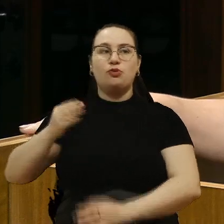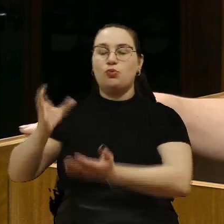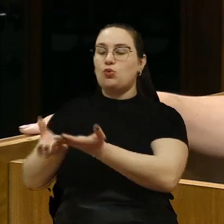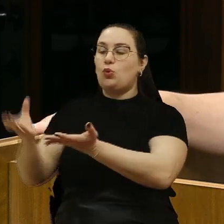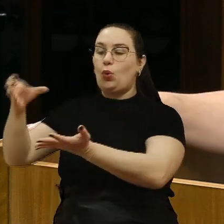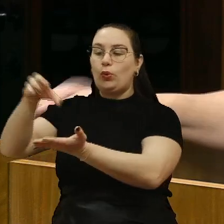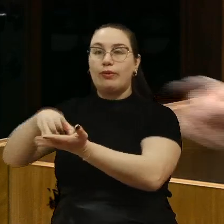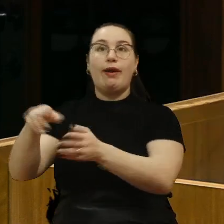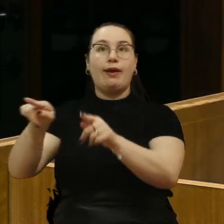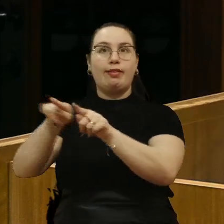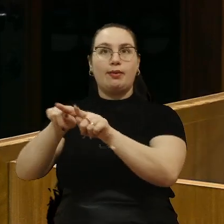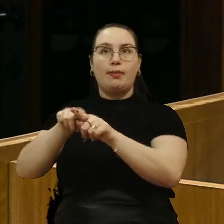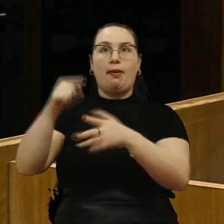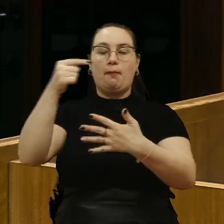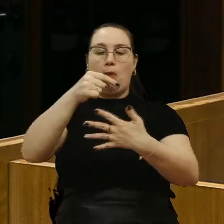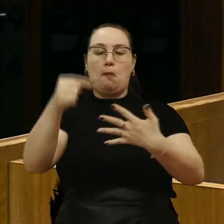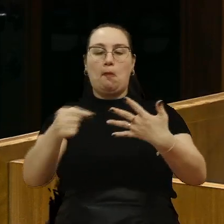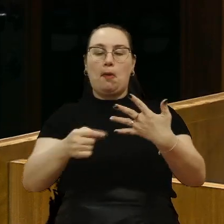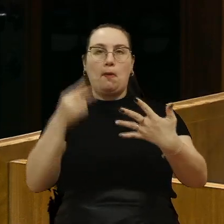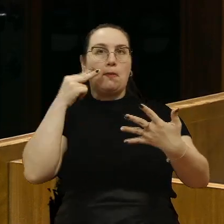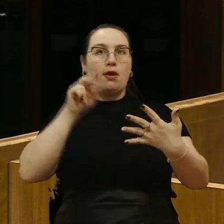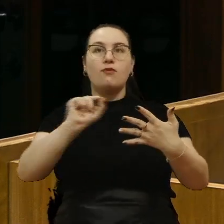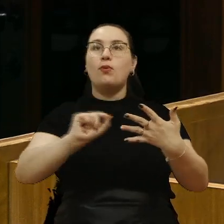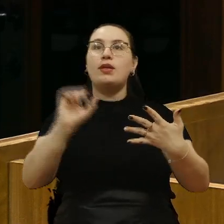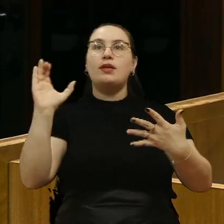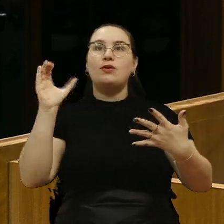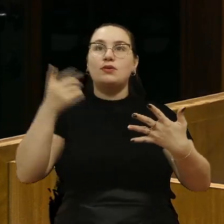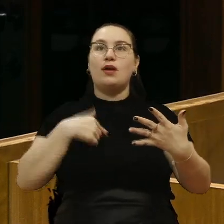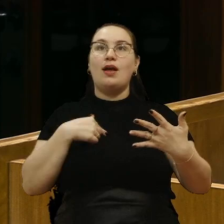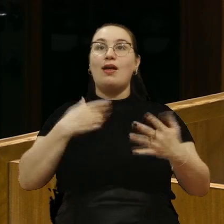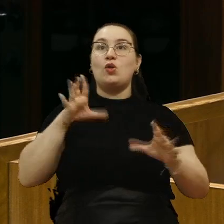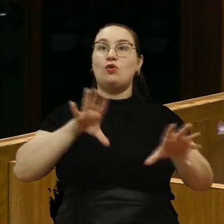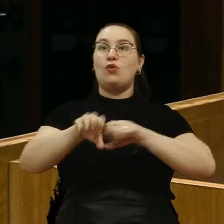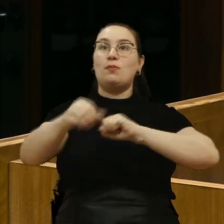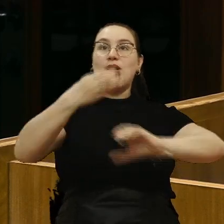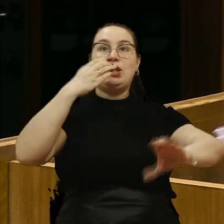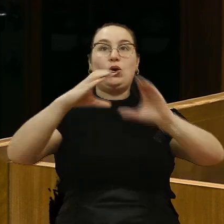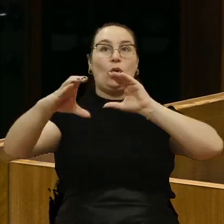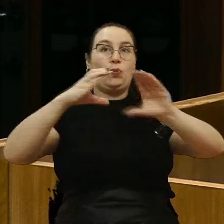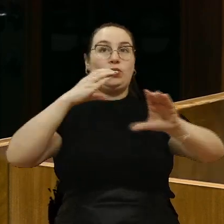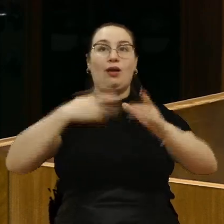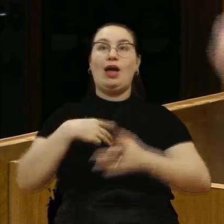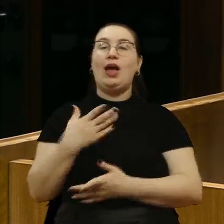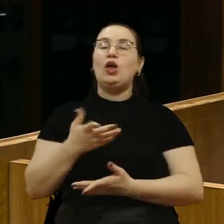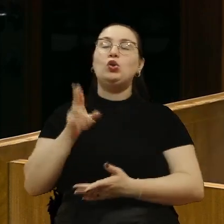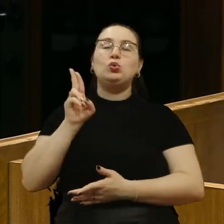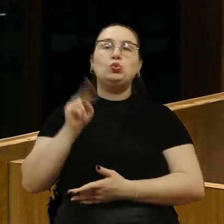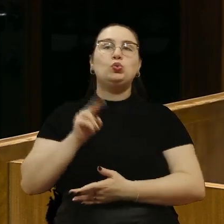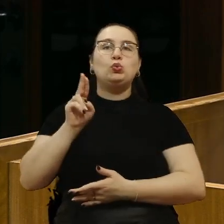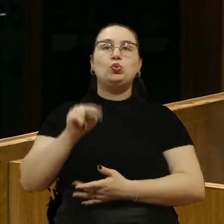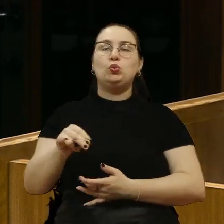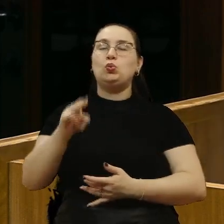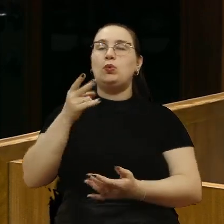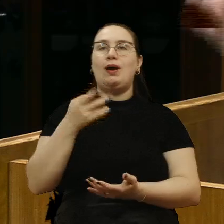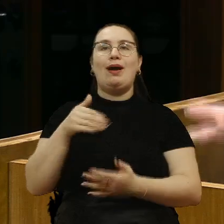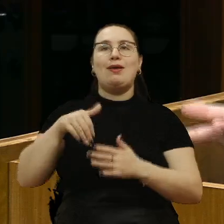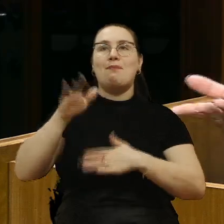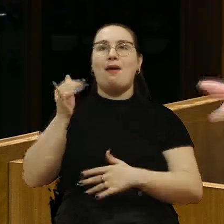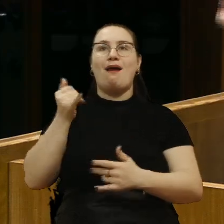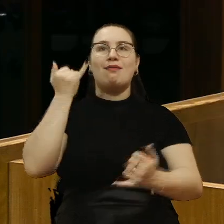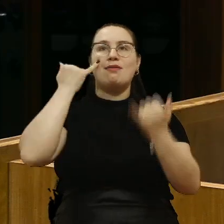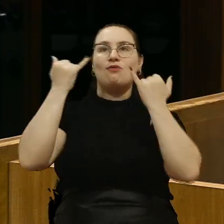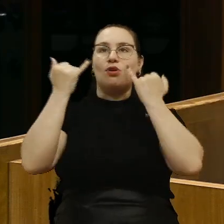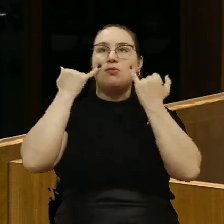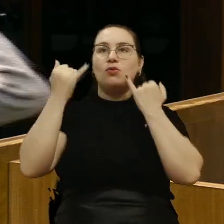questões. E informação, eu acho, vereadora Sandra, eu que sou formada em comunicação, nunca é demais, que, né, nos municie de